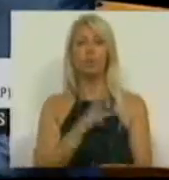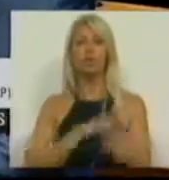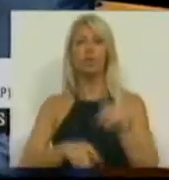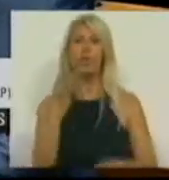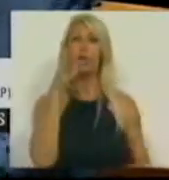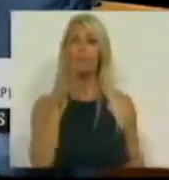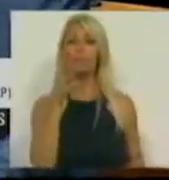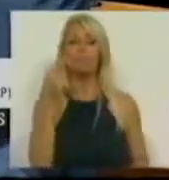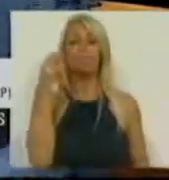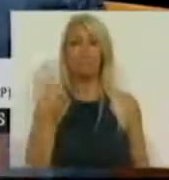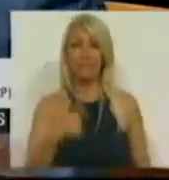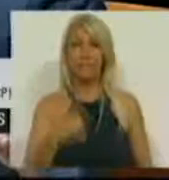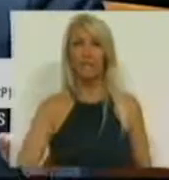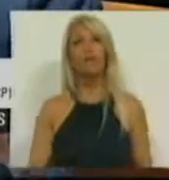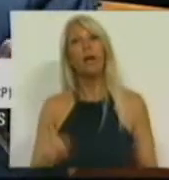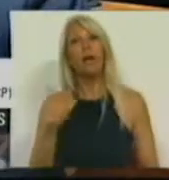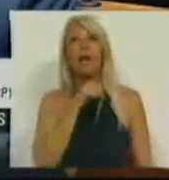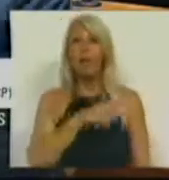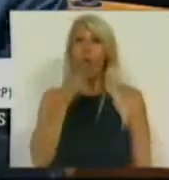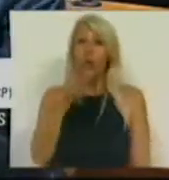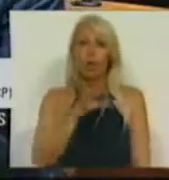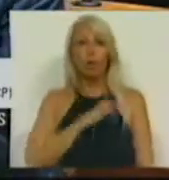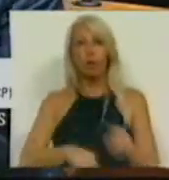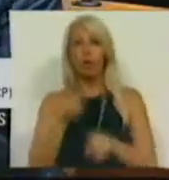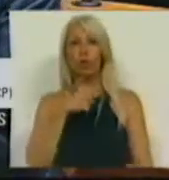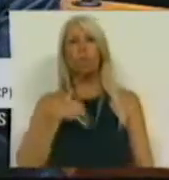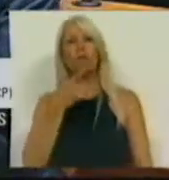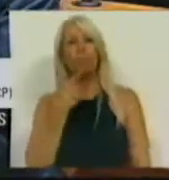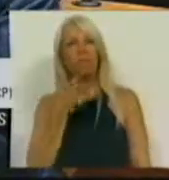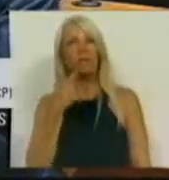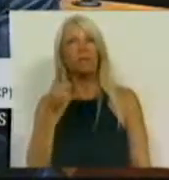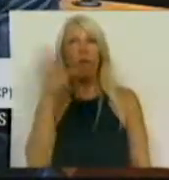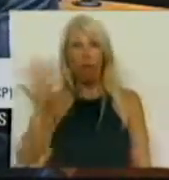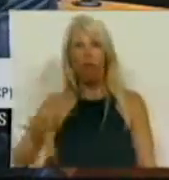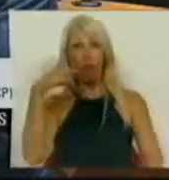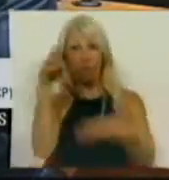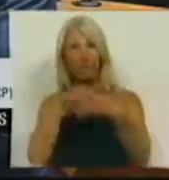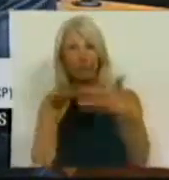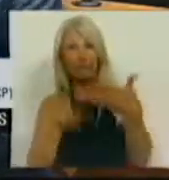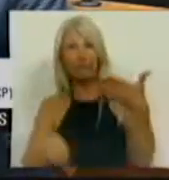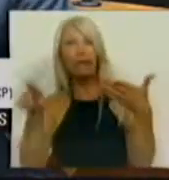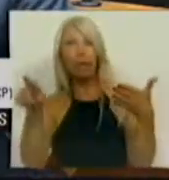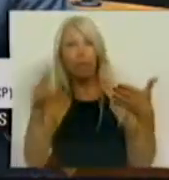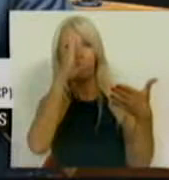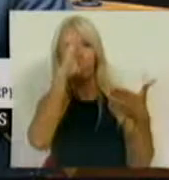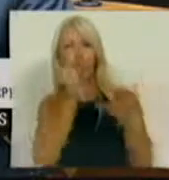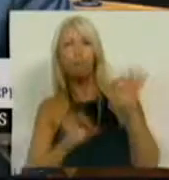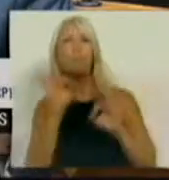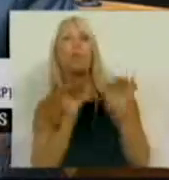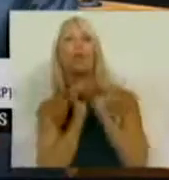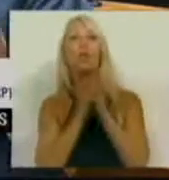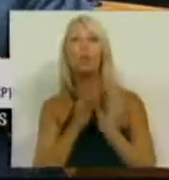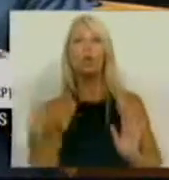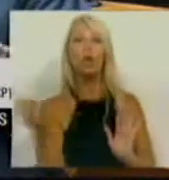Sr. Deputado, já entendemos que pela forma como Vossa Excelência leu, estão preparados para chumbar todas as nossas